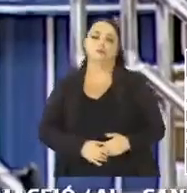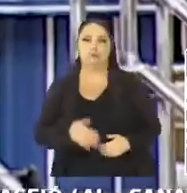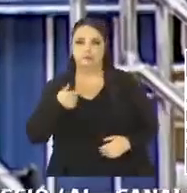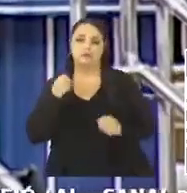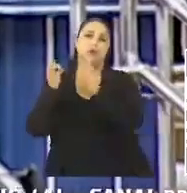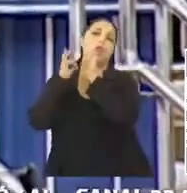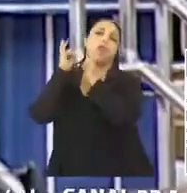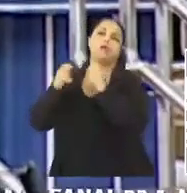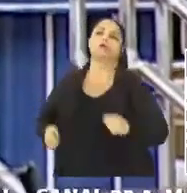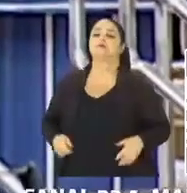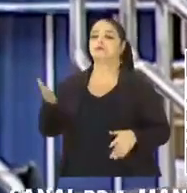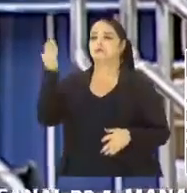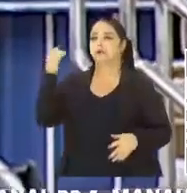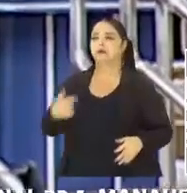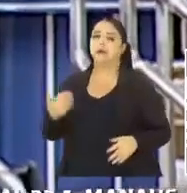na época